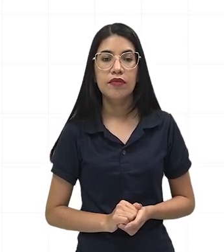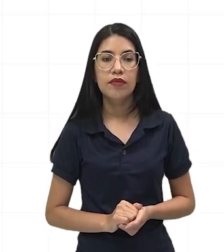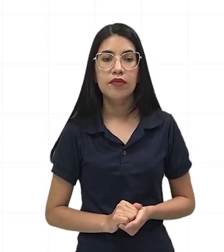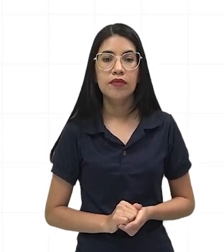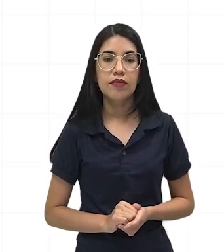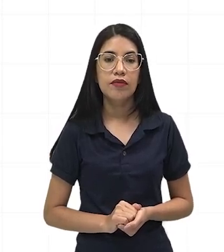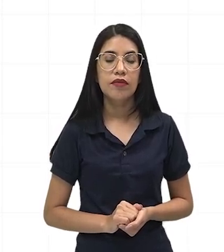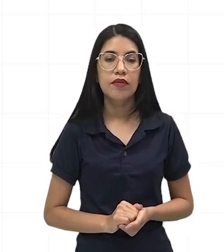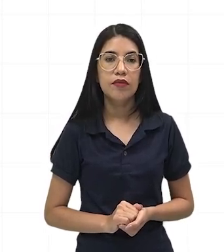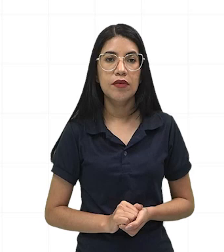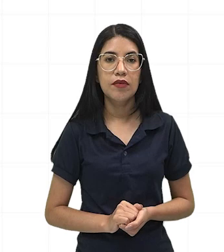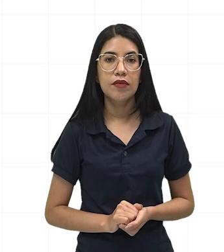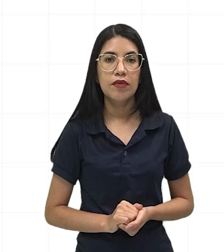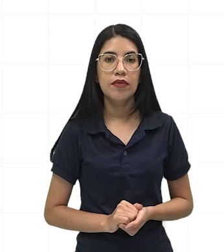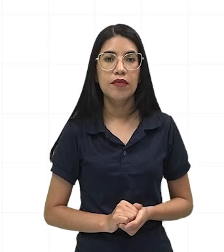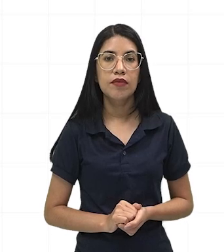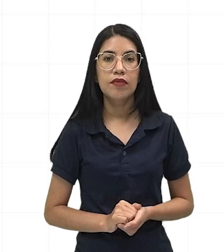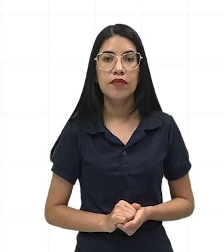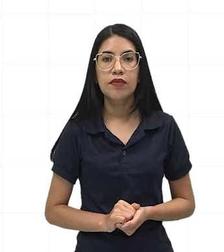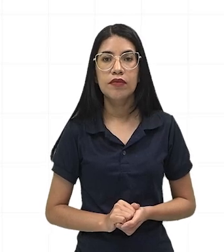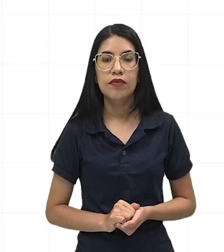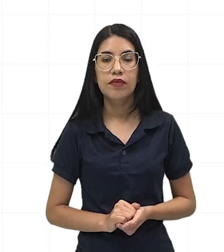você ver, ó.